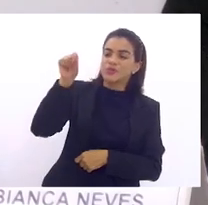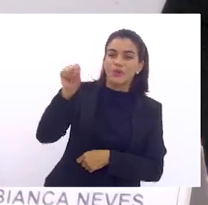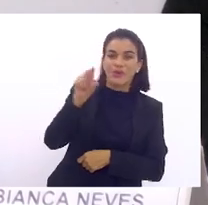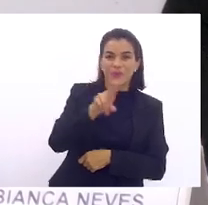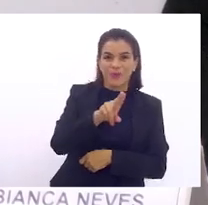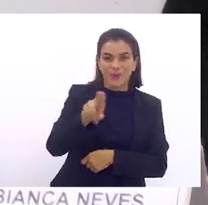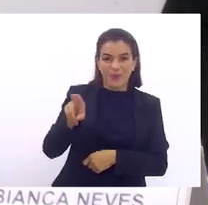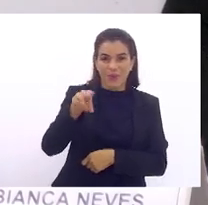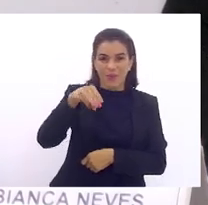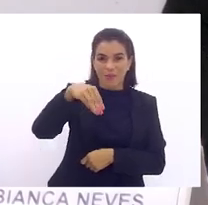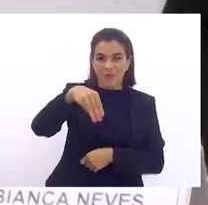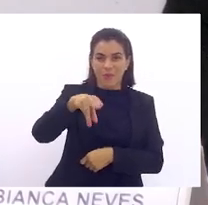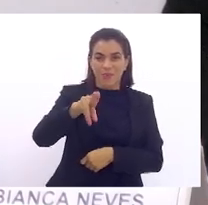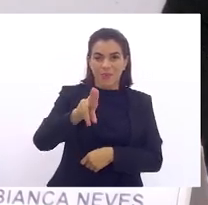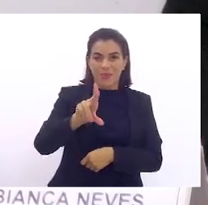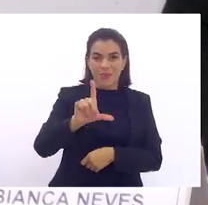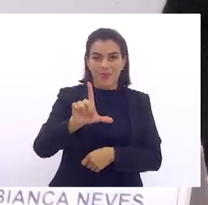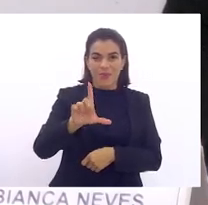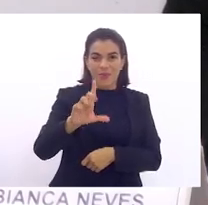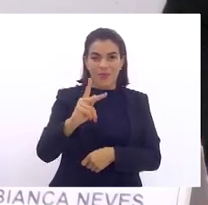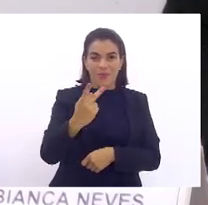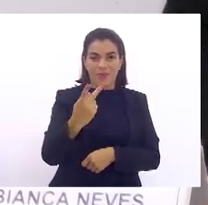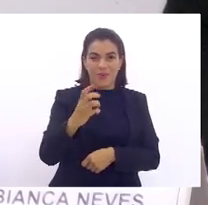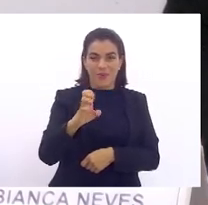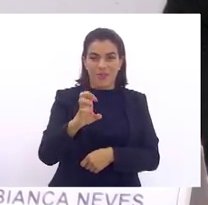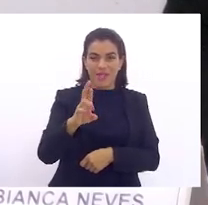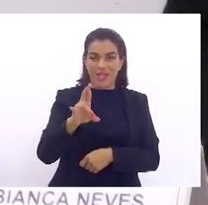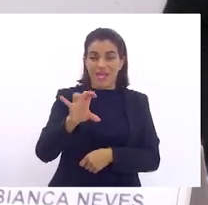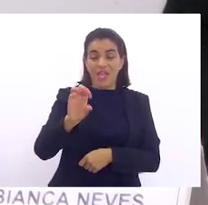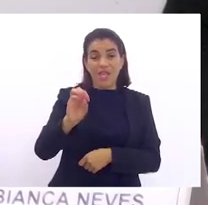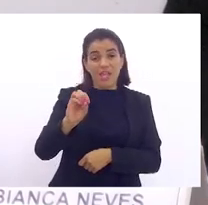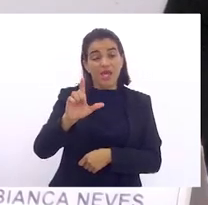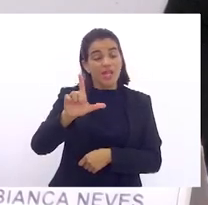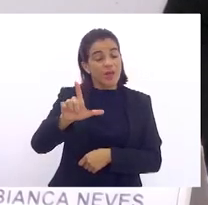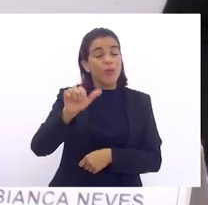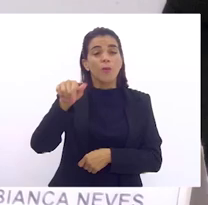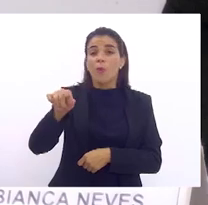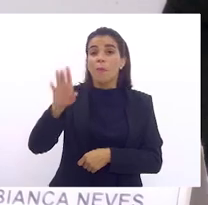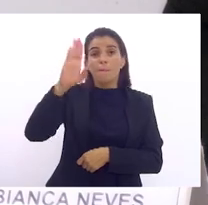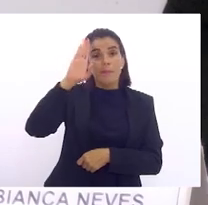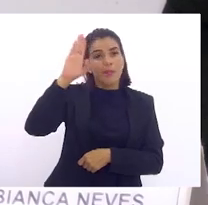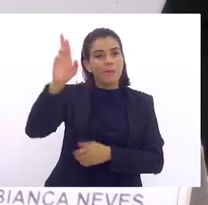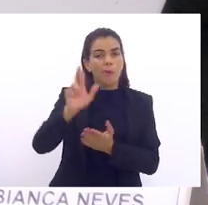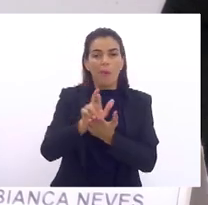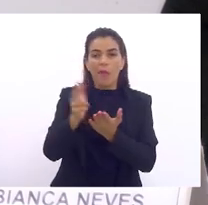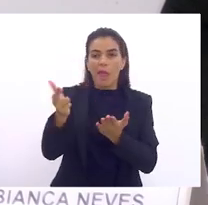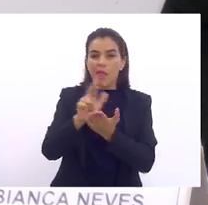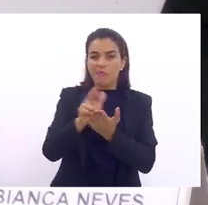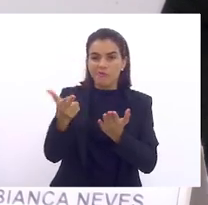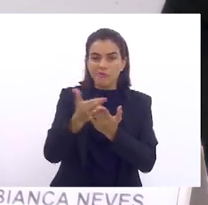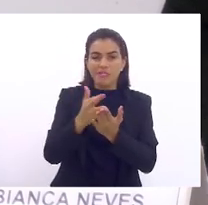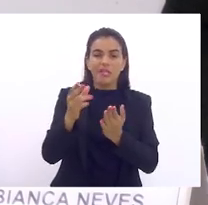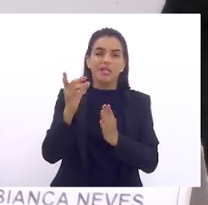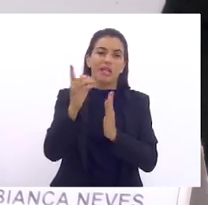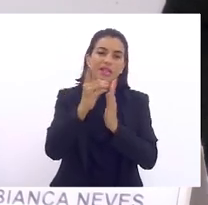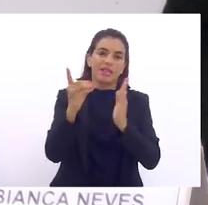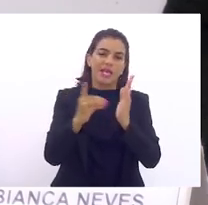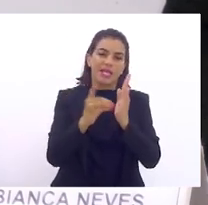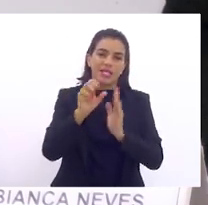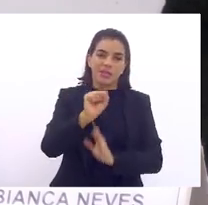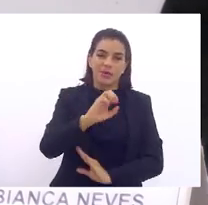né foi importante jornal feminista dos anos 80 em meio aos movimentos de reabertura democrática do